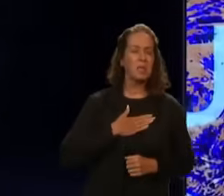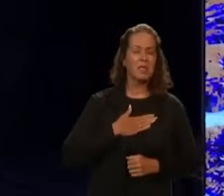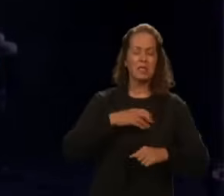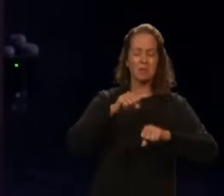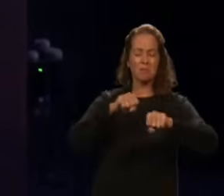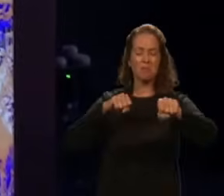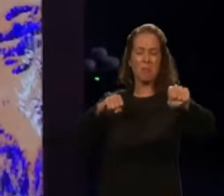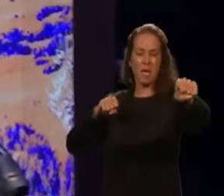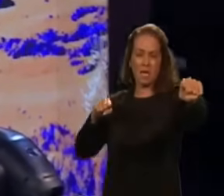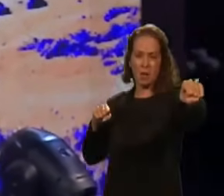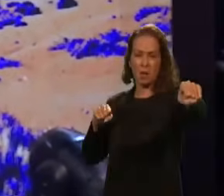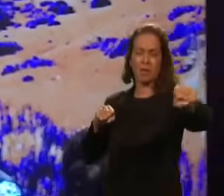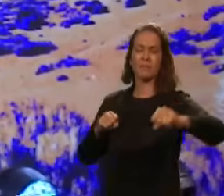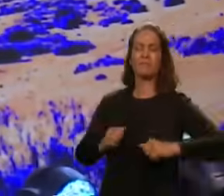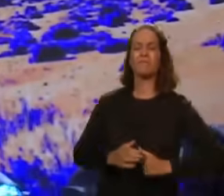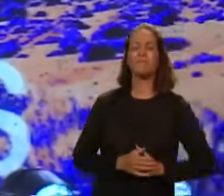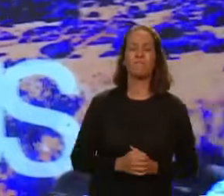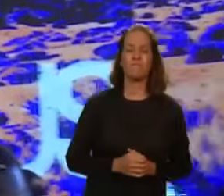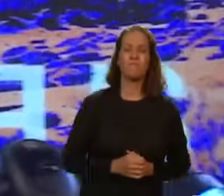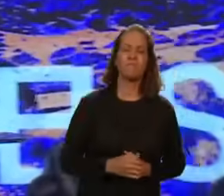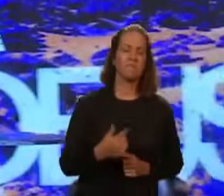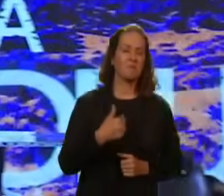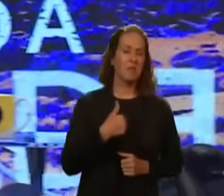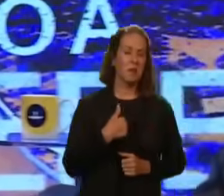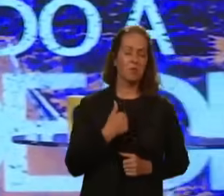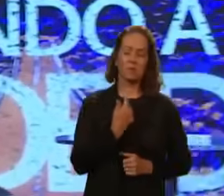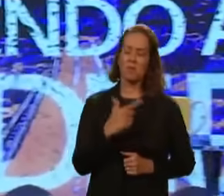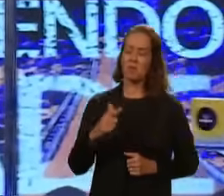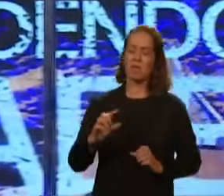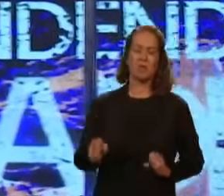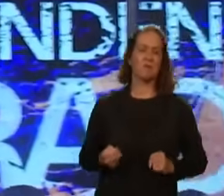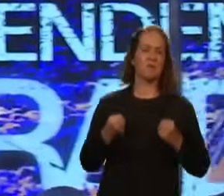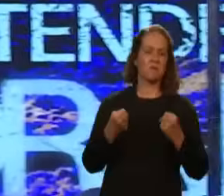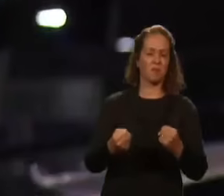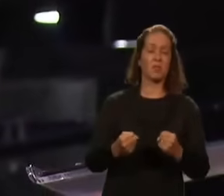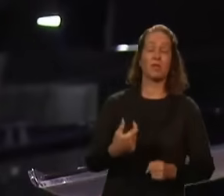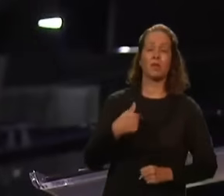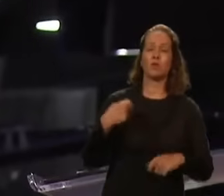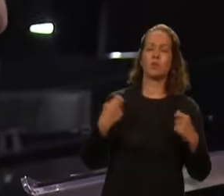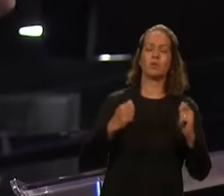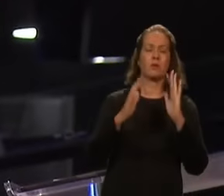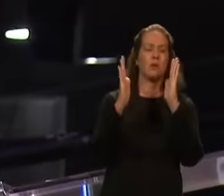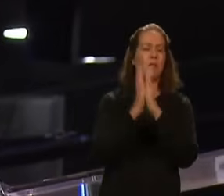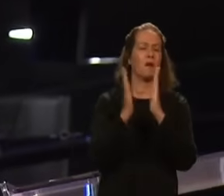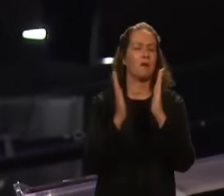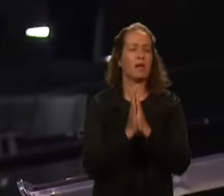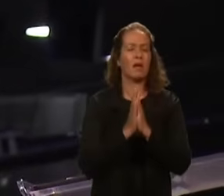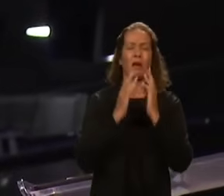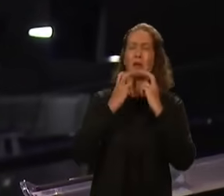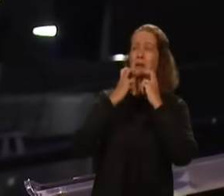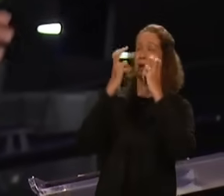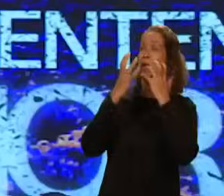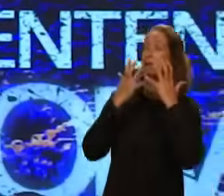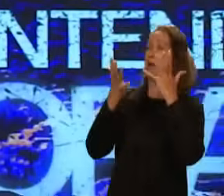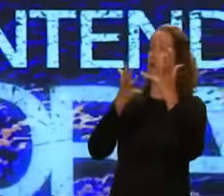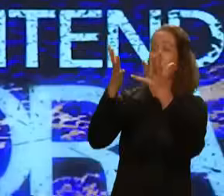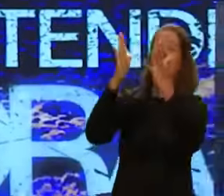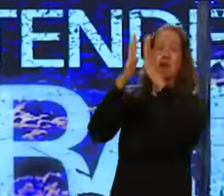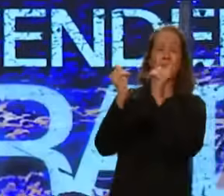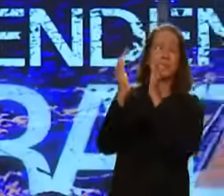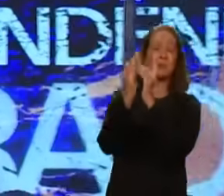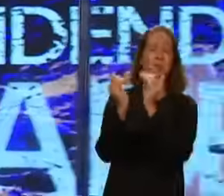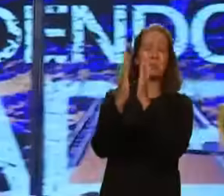herói. Eu não tenho essa força. Eu tenho que orar, eu tenho que clamar, eu tenho que descabelar para eu